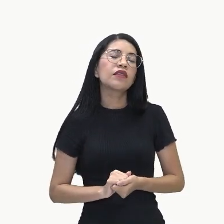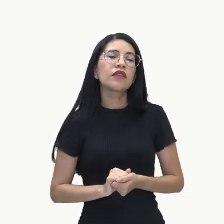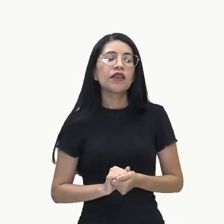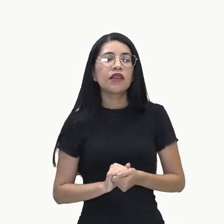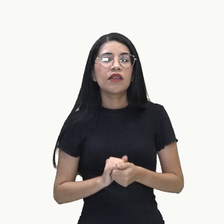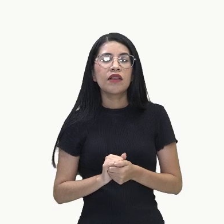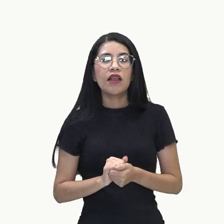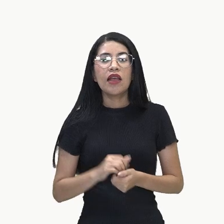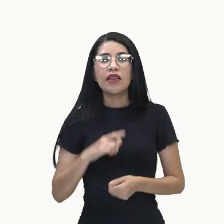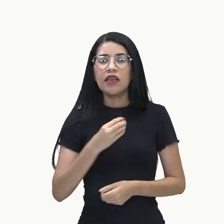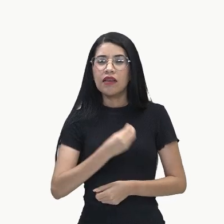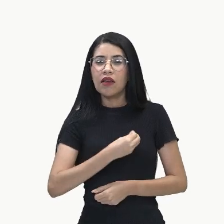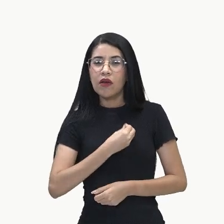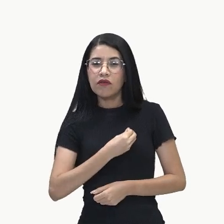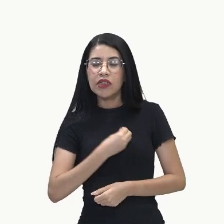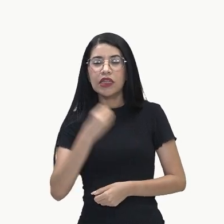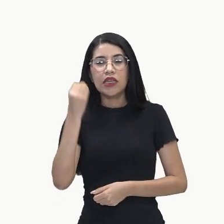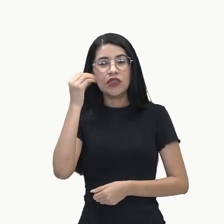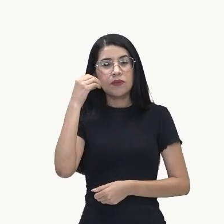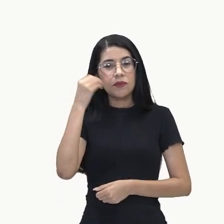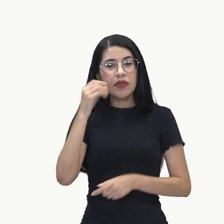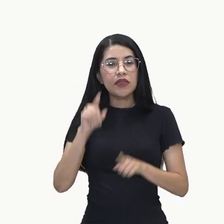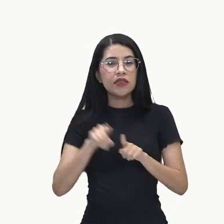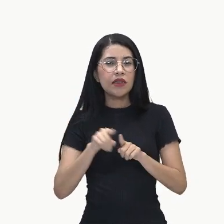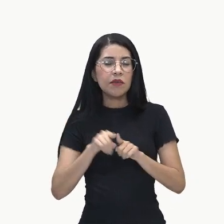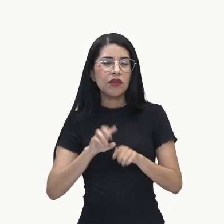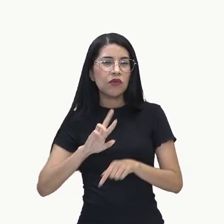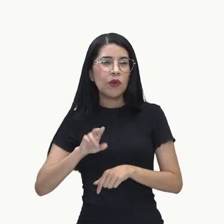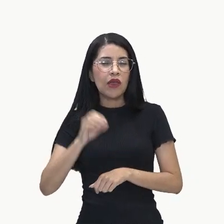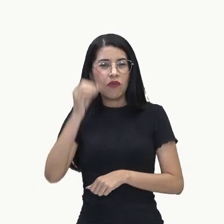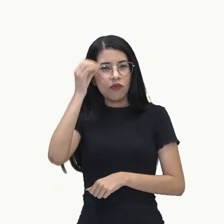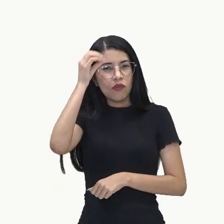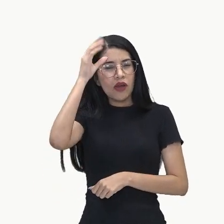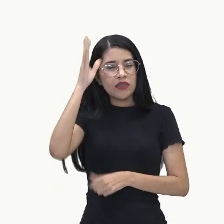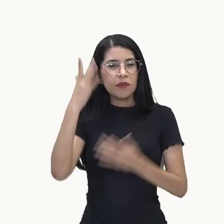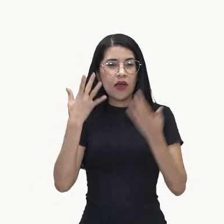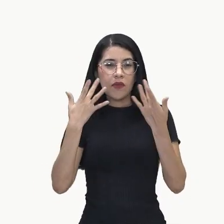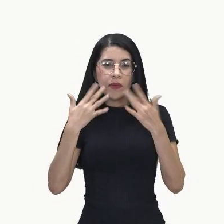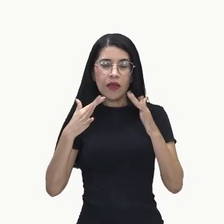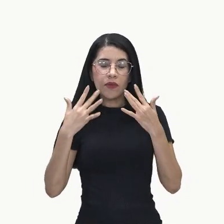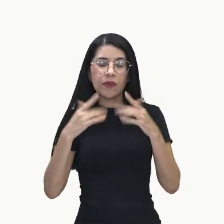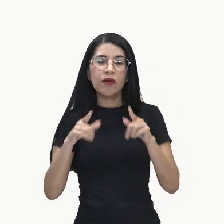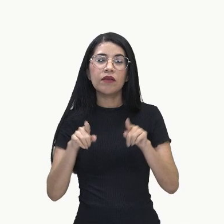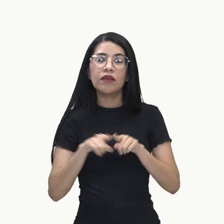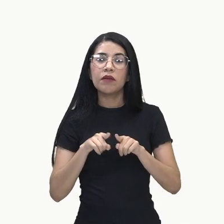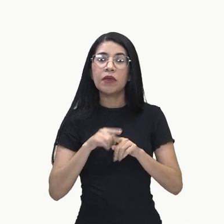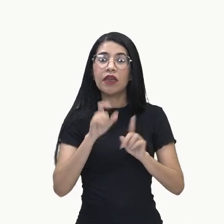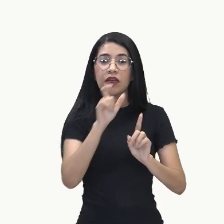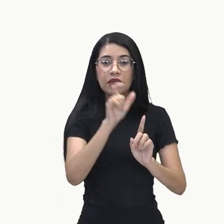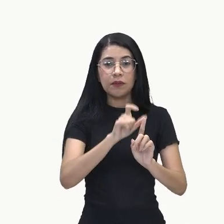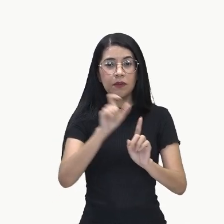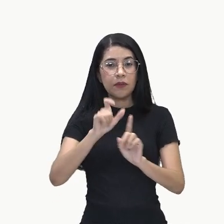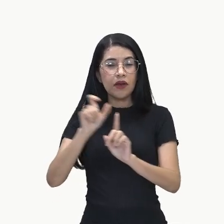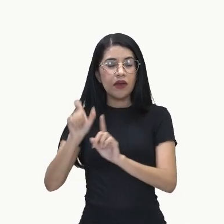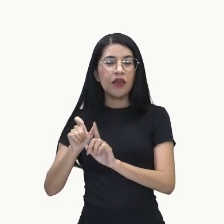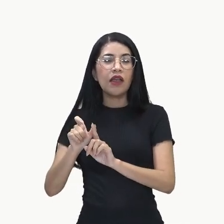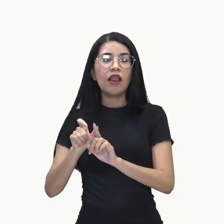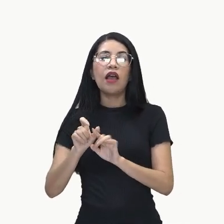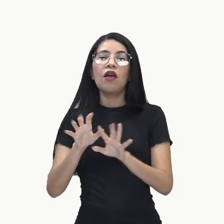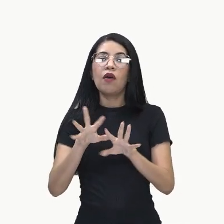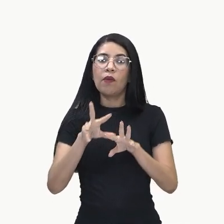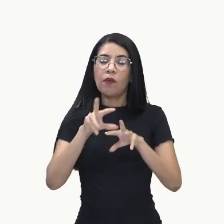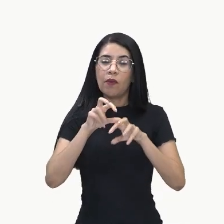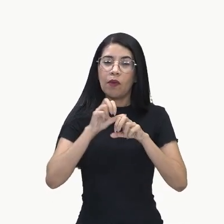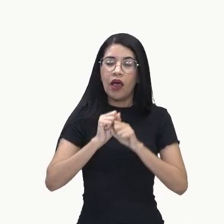vivências e não instintos ou conhecimento nato, os indivíduos vão adquirindo